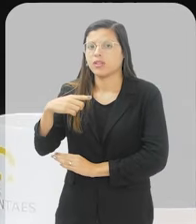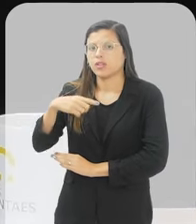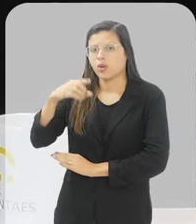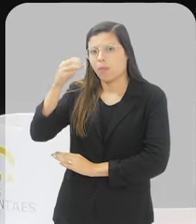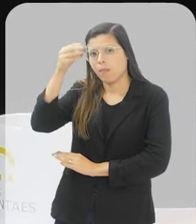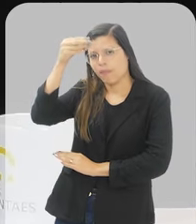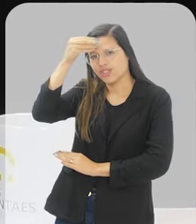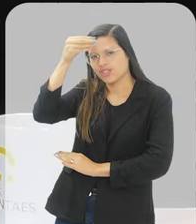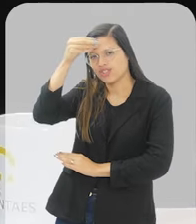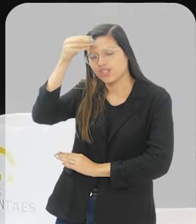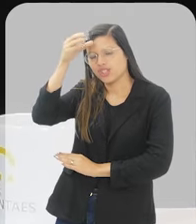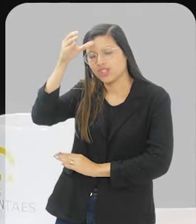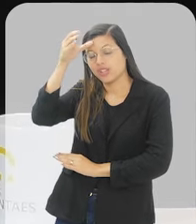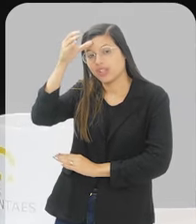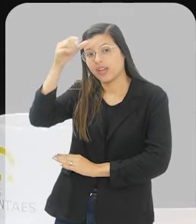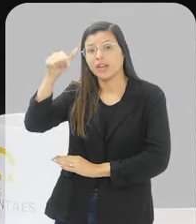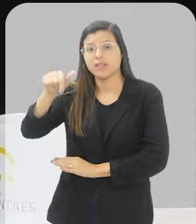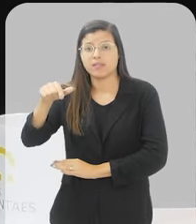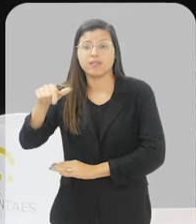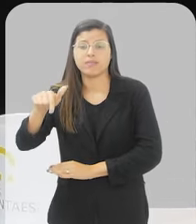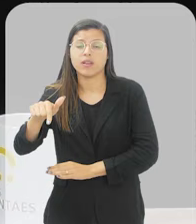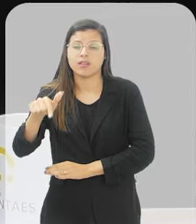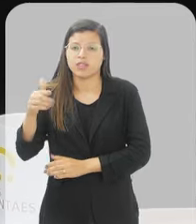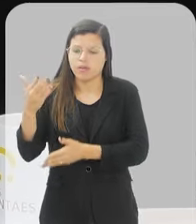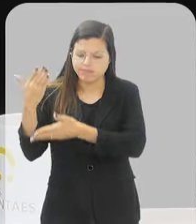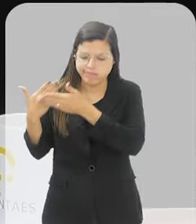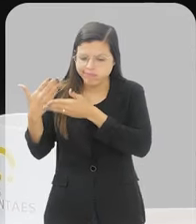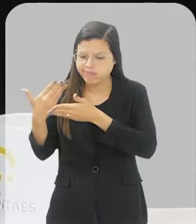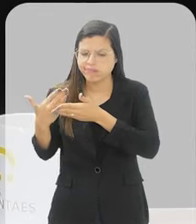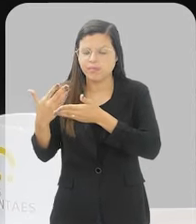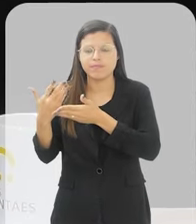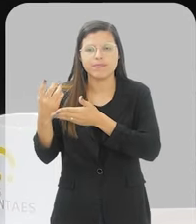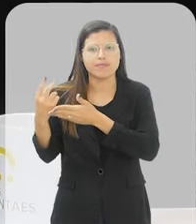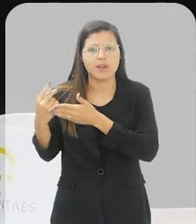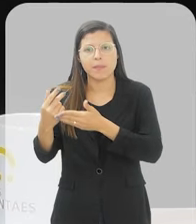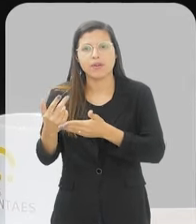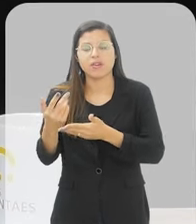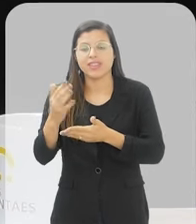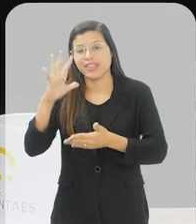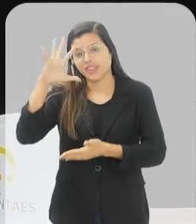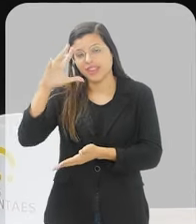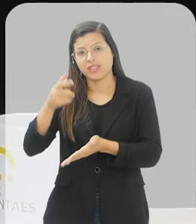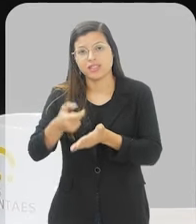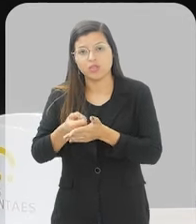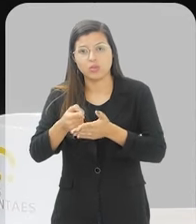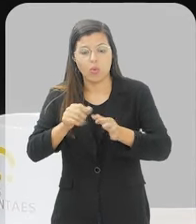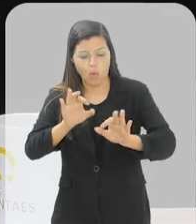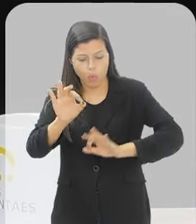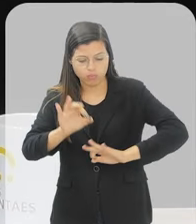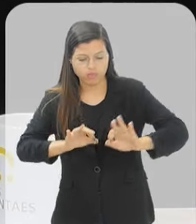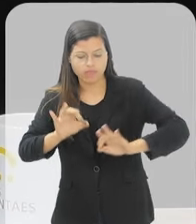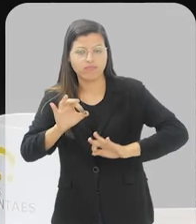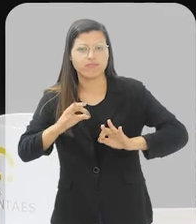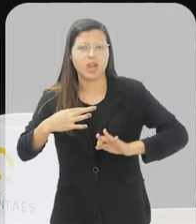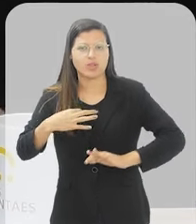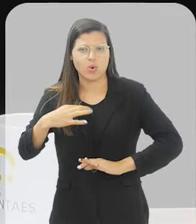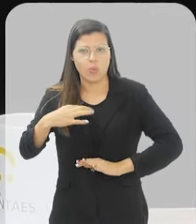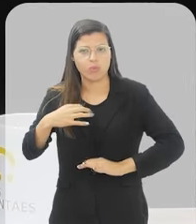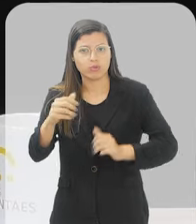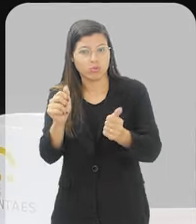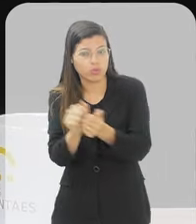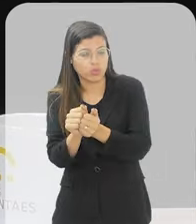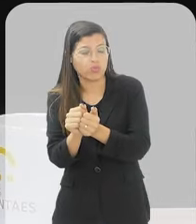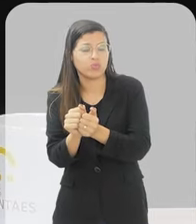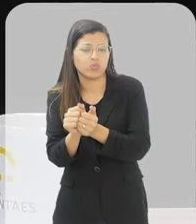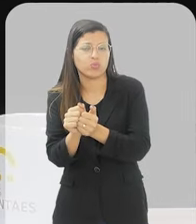era destaque da Mocidade há muito tempo e aí resolveu fazer fantasia comigo. E aí eu fiz